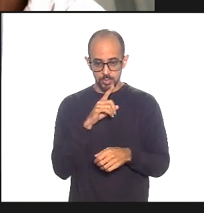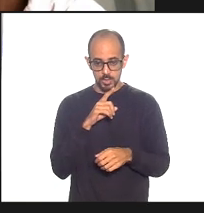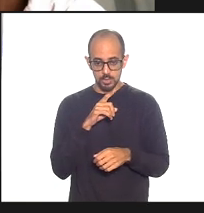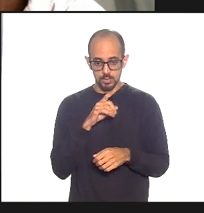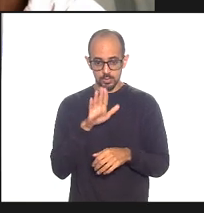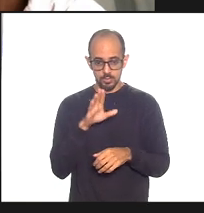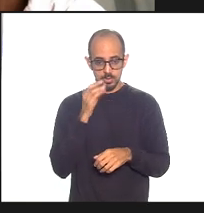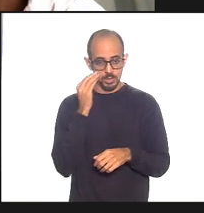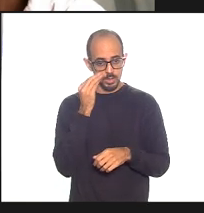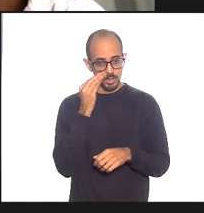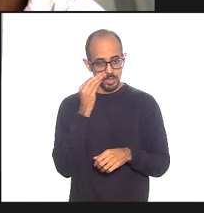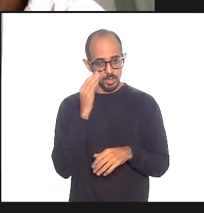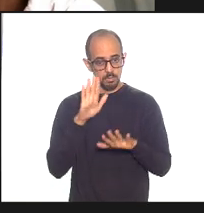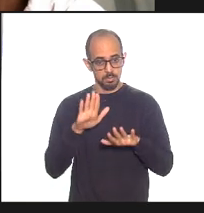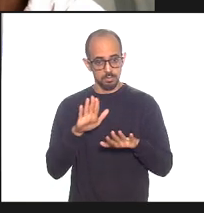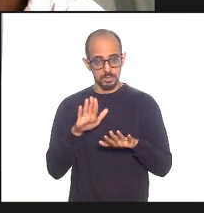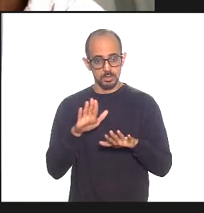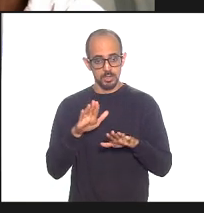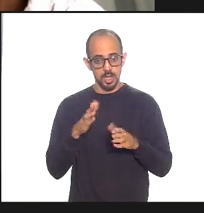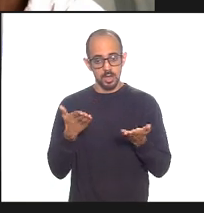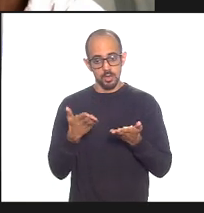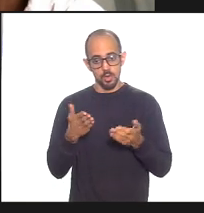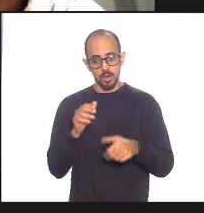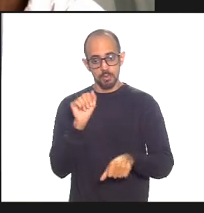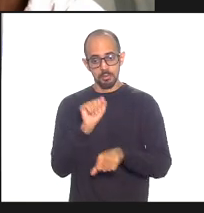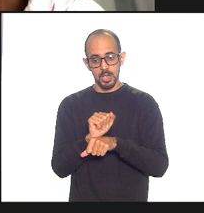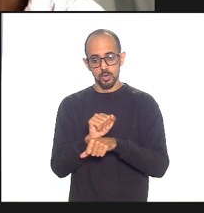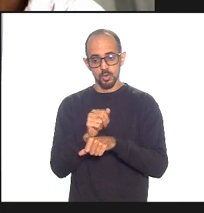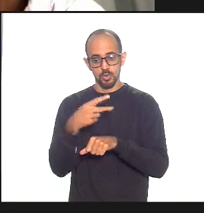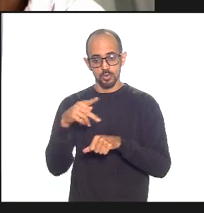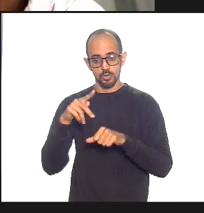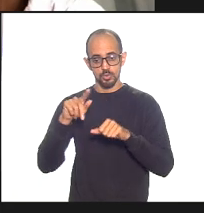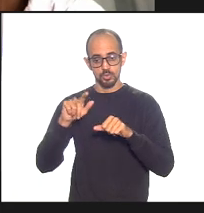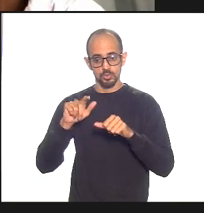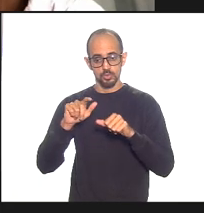Vamos tentar, inclusive agora mesmo está congelada a imagem.